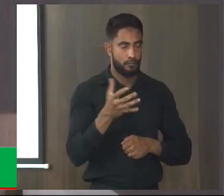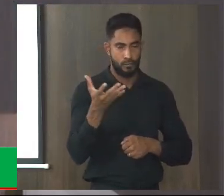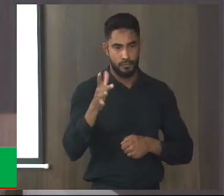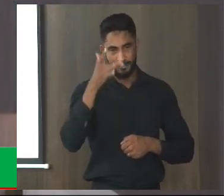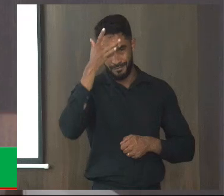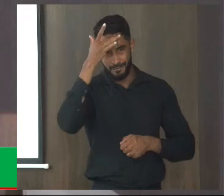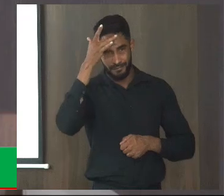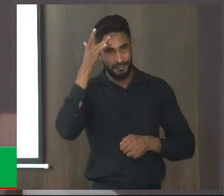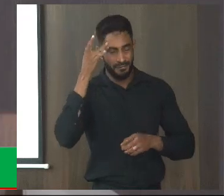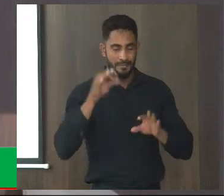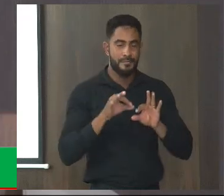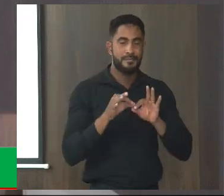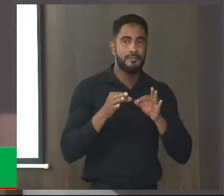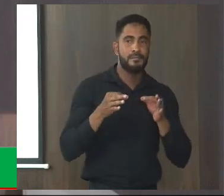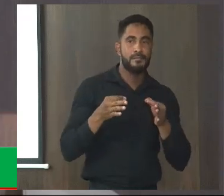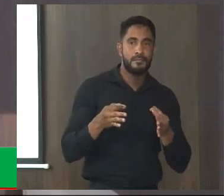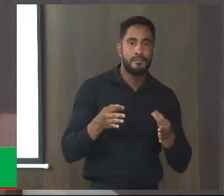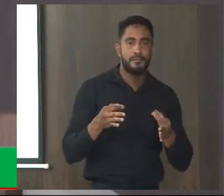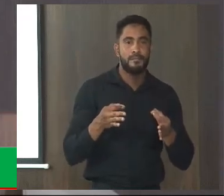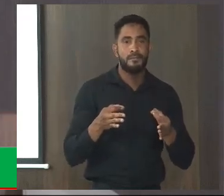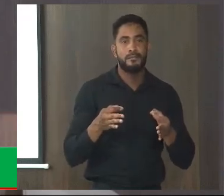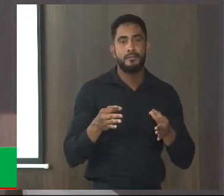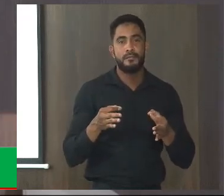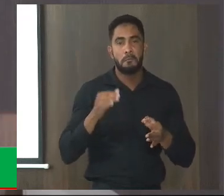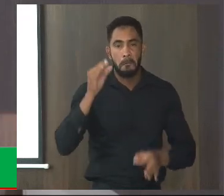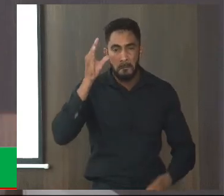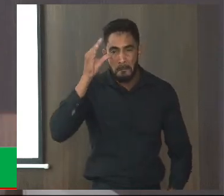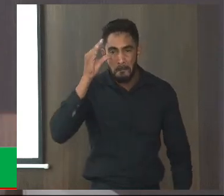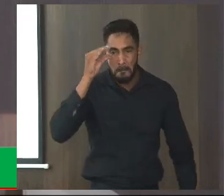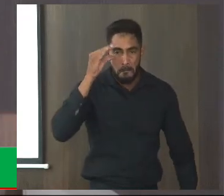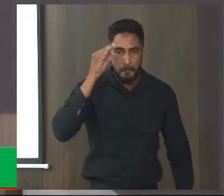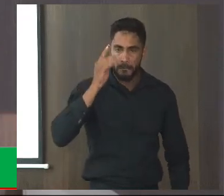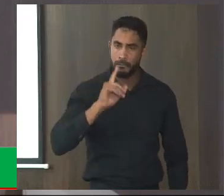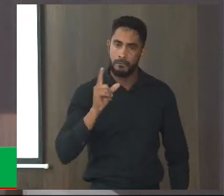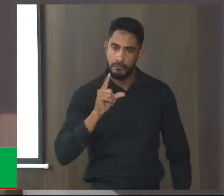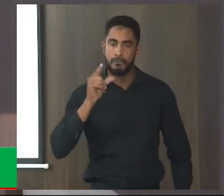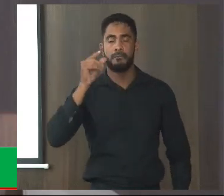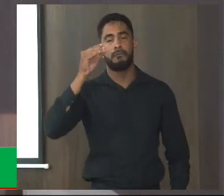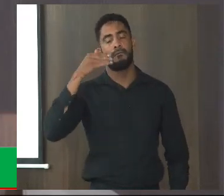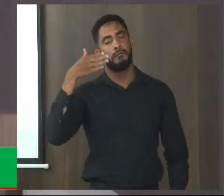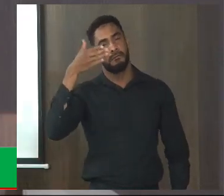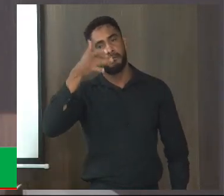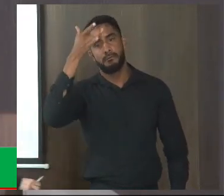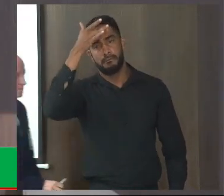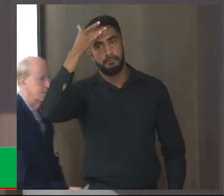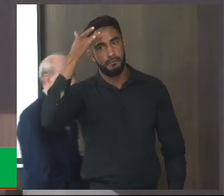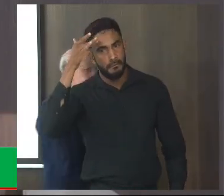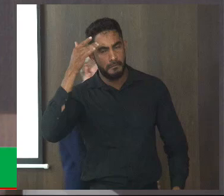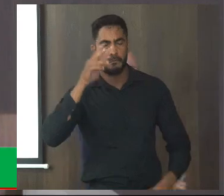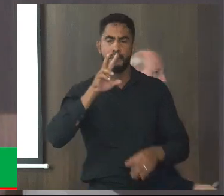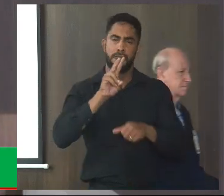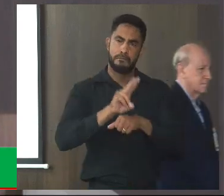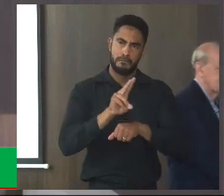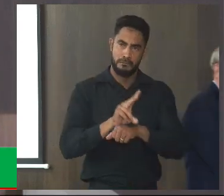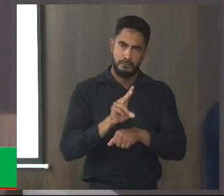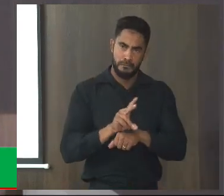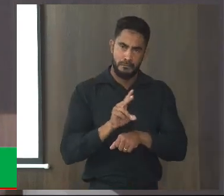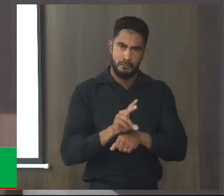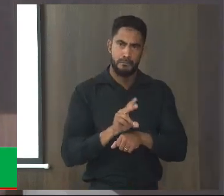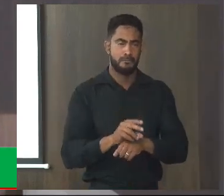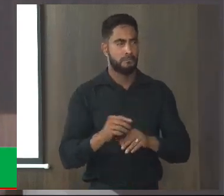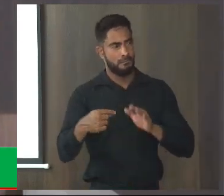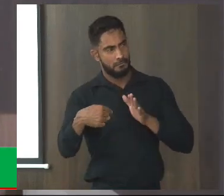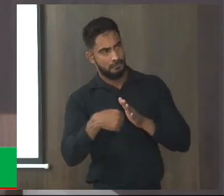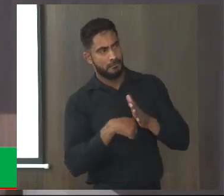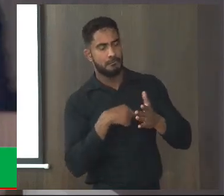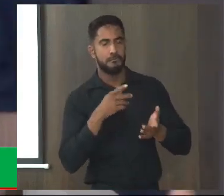pessoa simplesmente para ir lá por curiosidade, eu quero uma pessoa que vá lá para fazer uma fiscalização. Ele me procurar